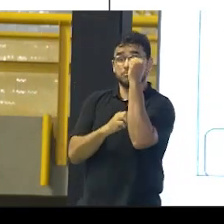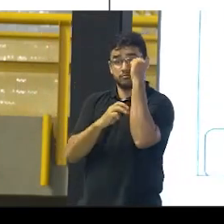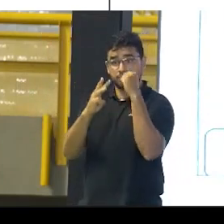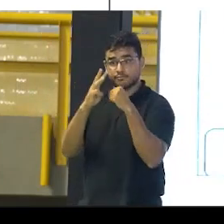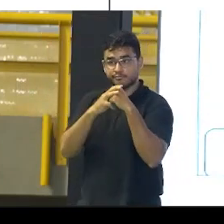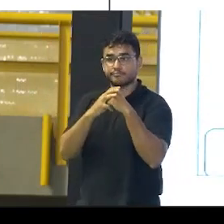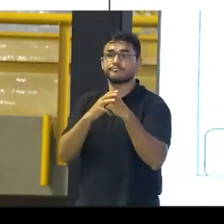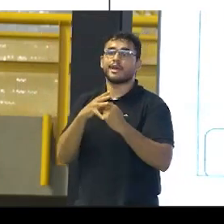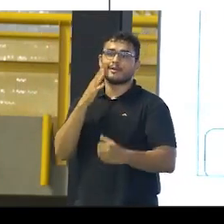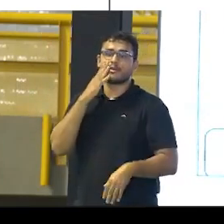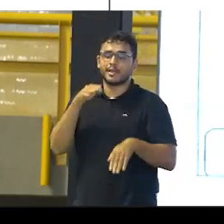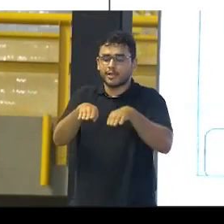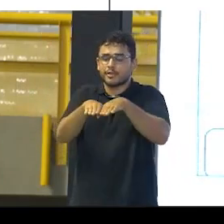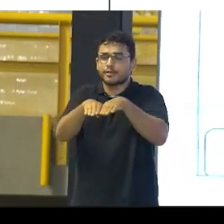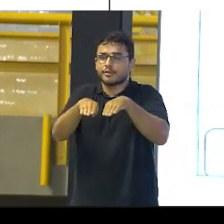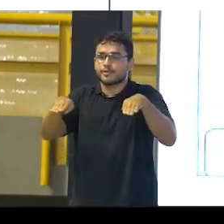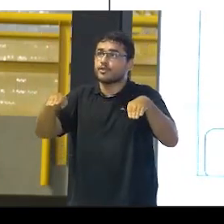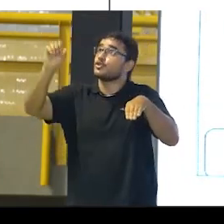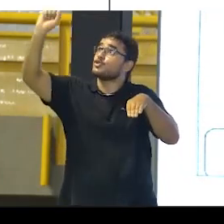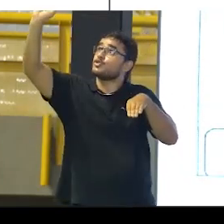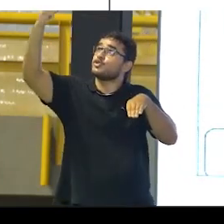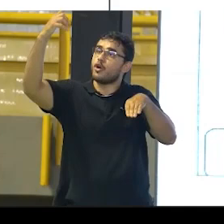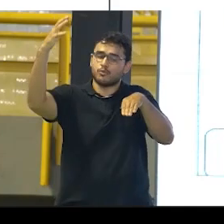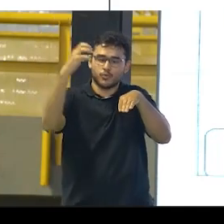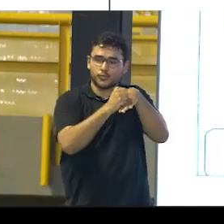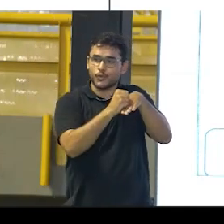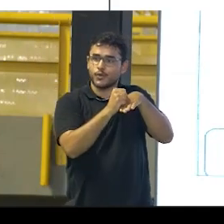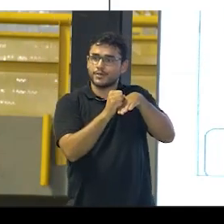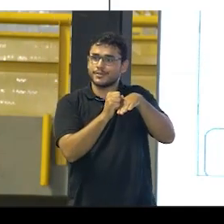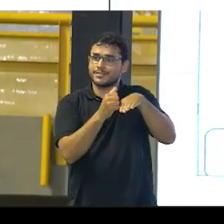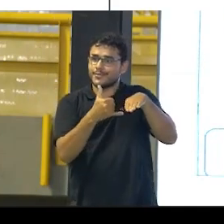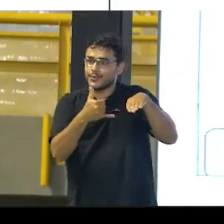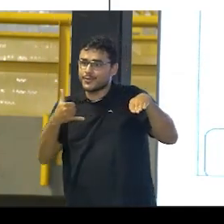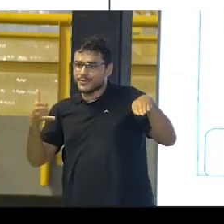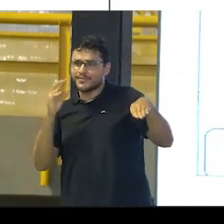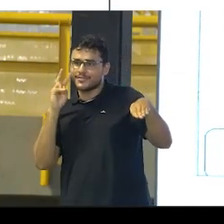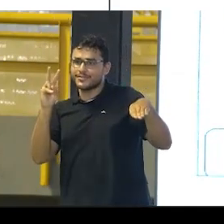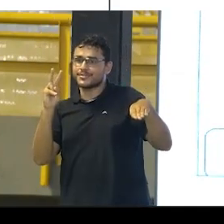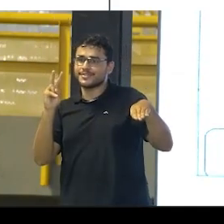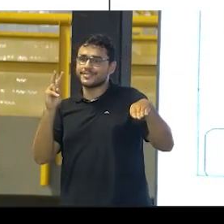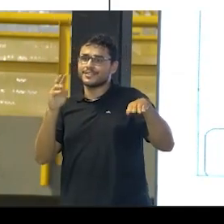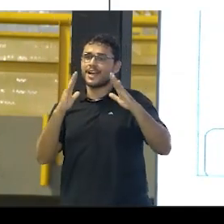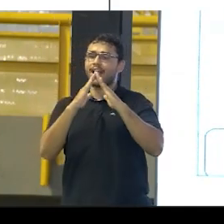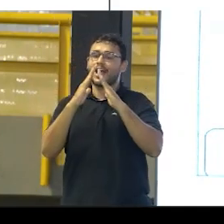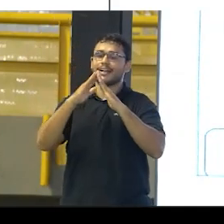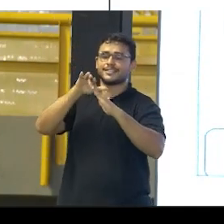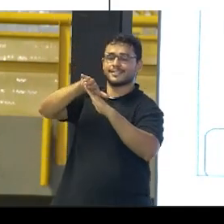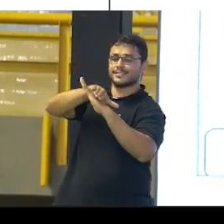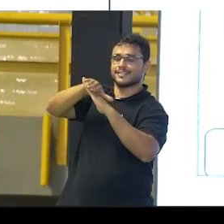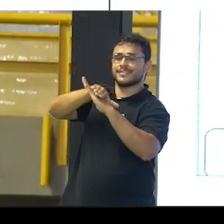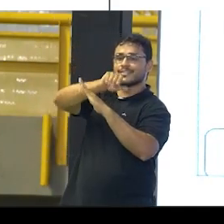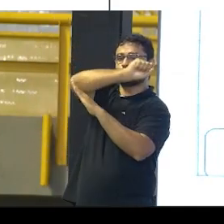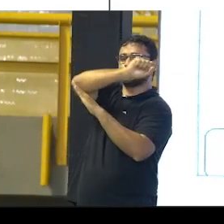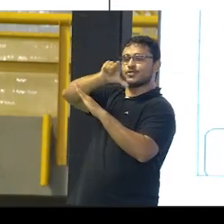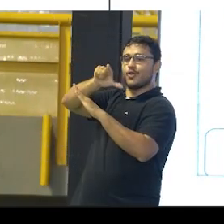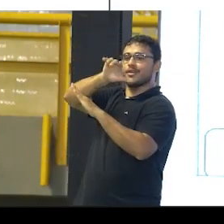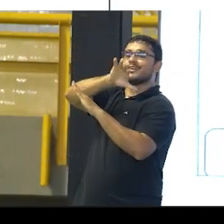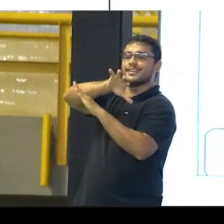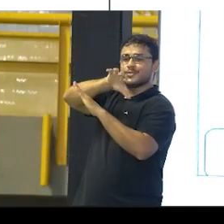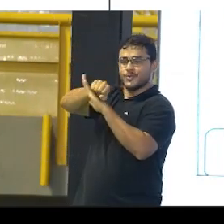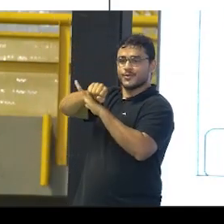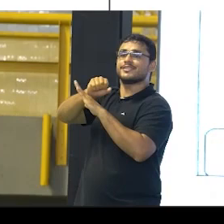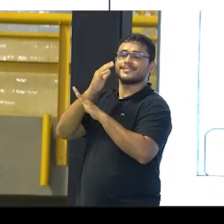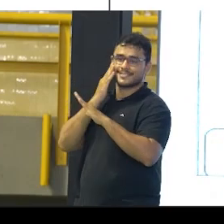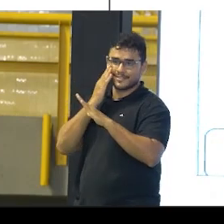recentes. Eu acho que a boa notícia de tudo isso é que no Brasil, especificamente, a fonte